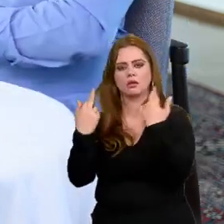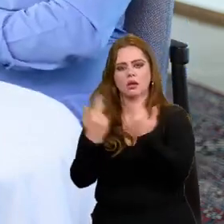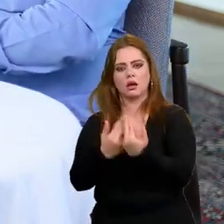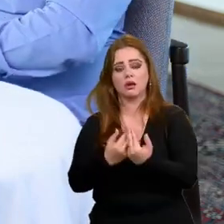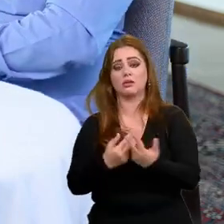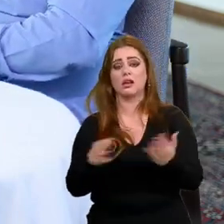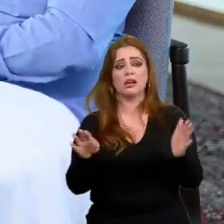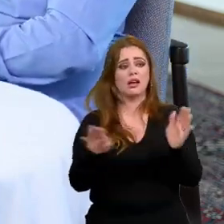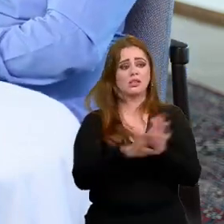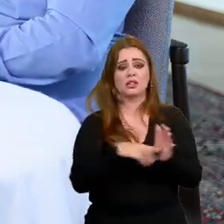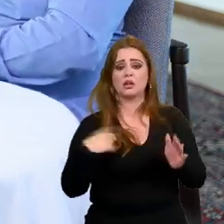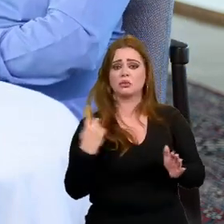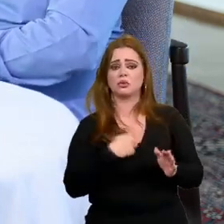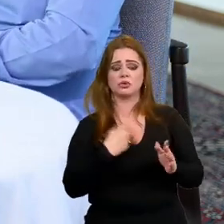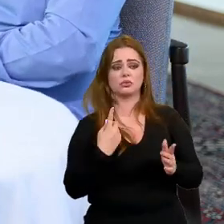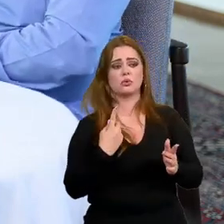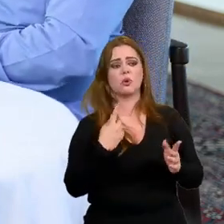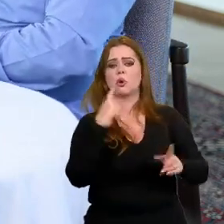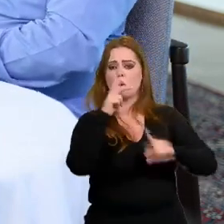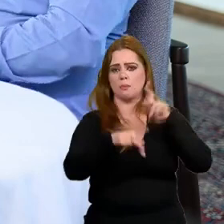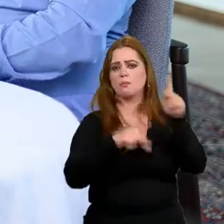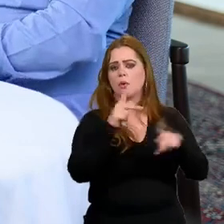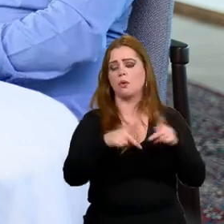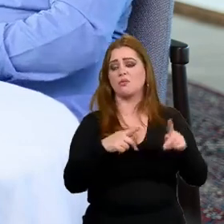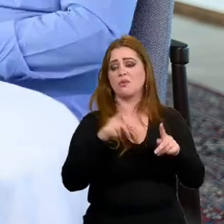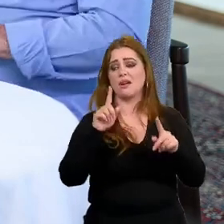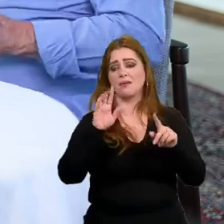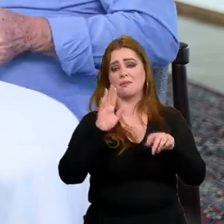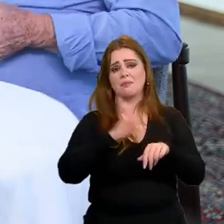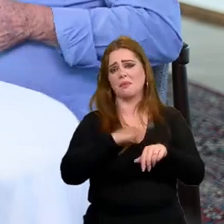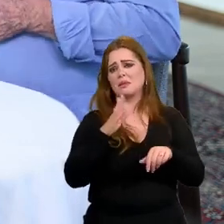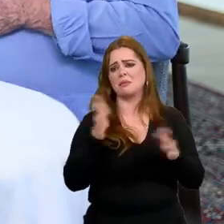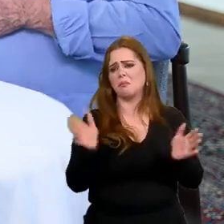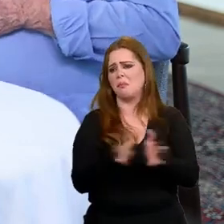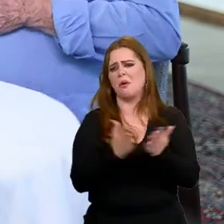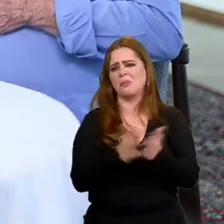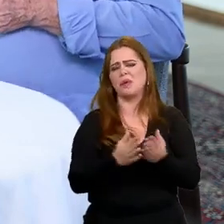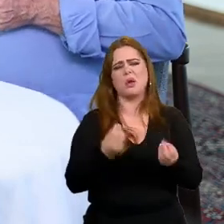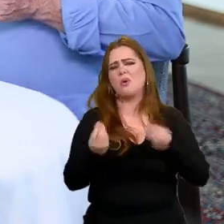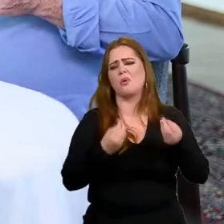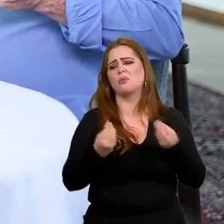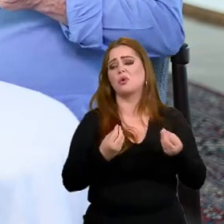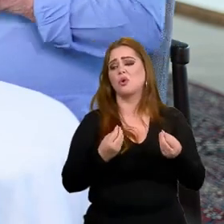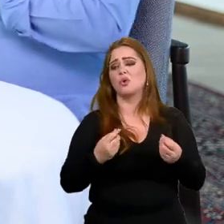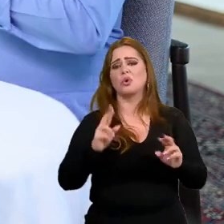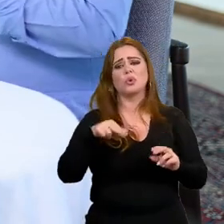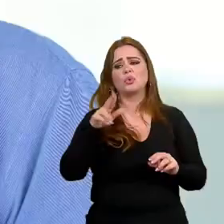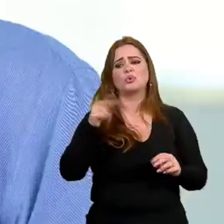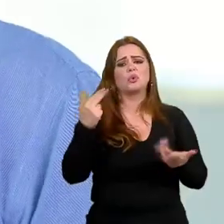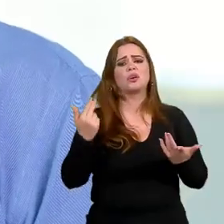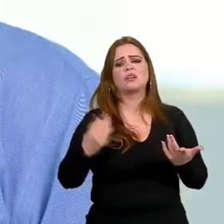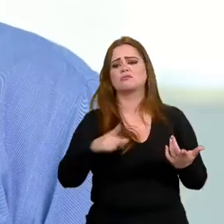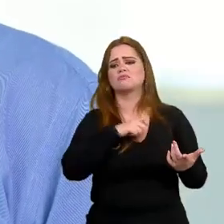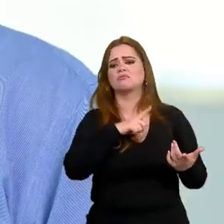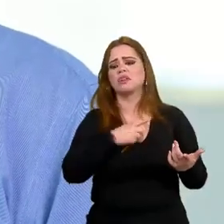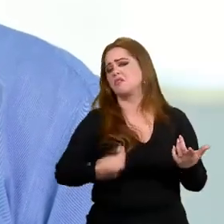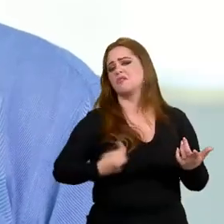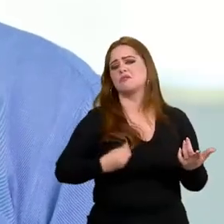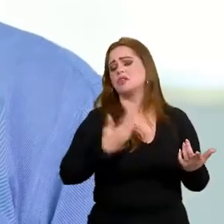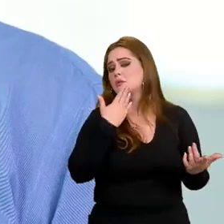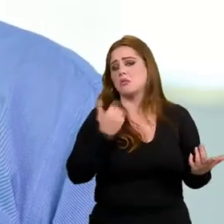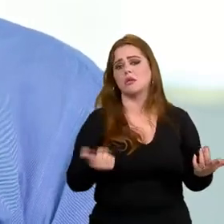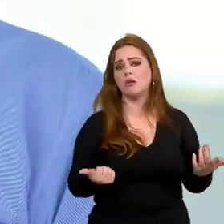pobre mesmo, é como se não existisse? Mas deixa eu te dizer uma coisa, que ontem eu fiquei indignado.